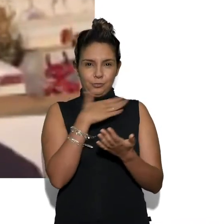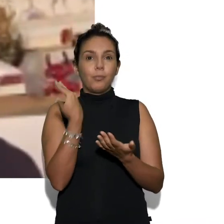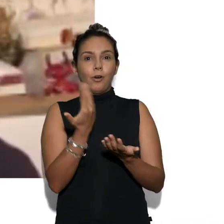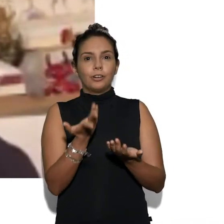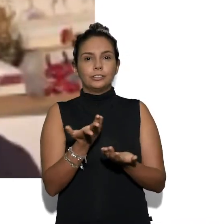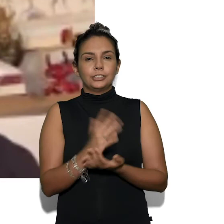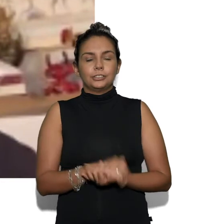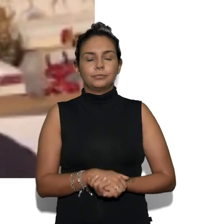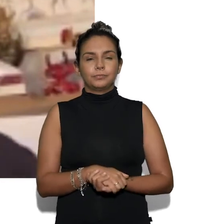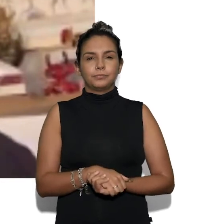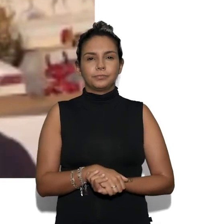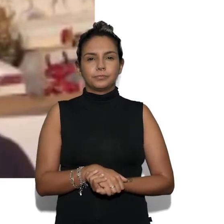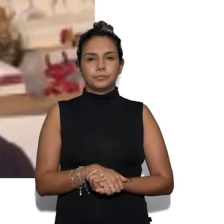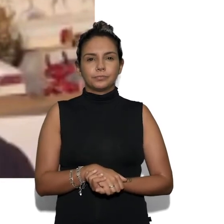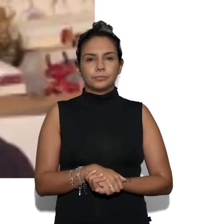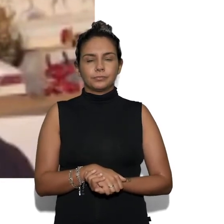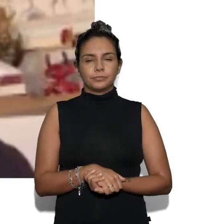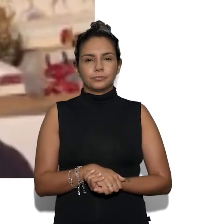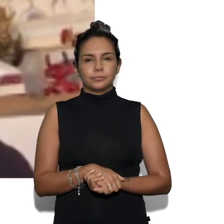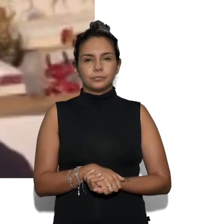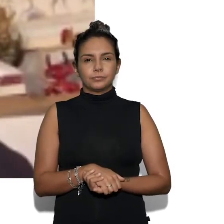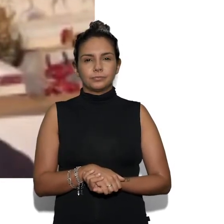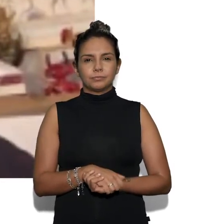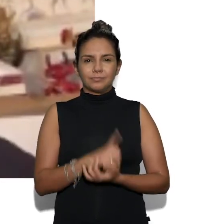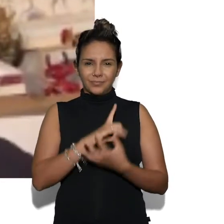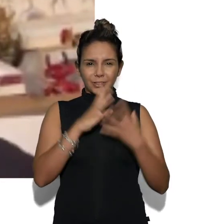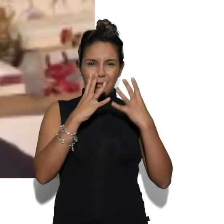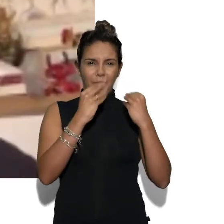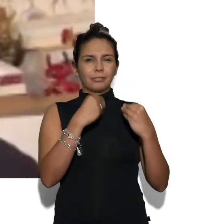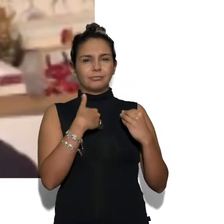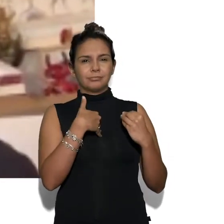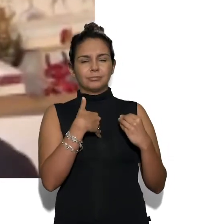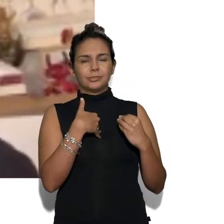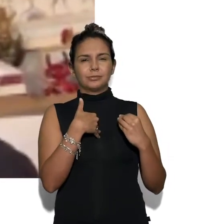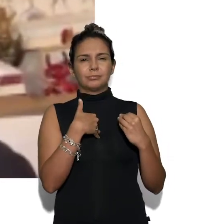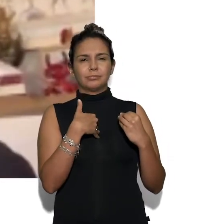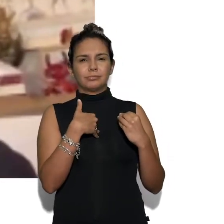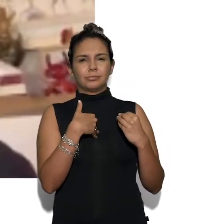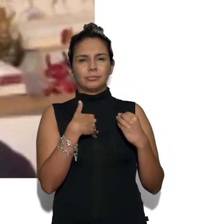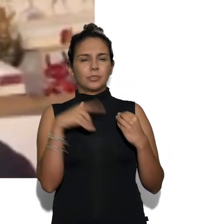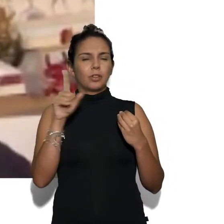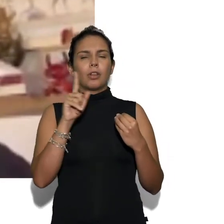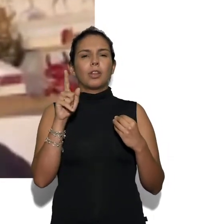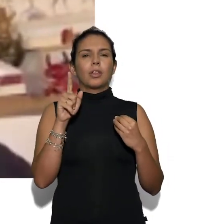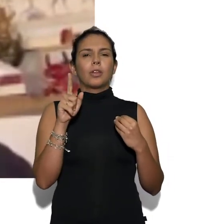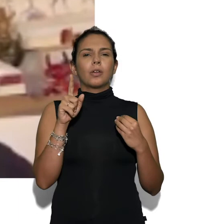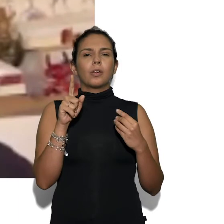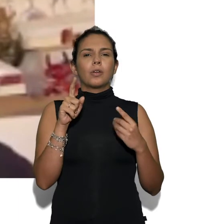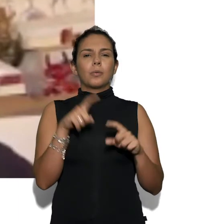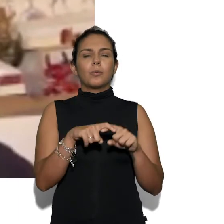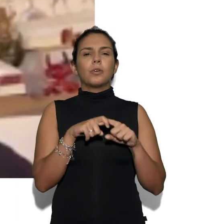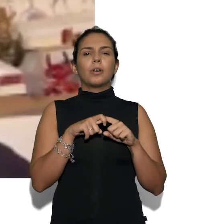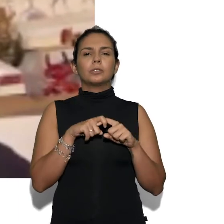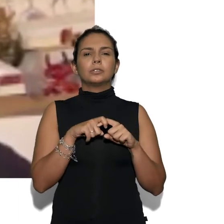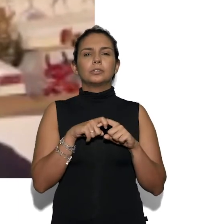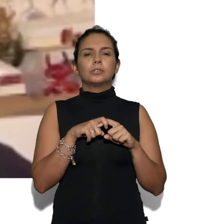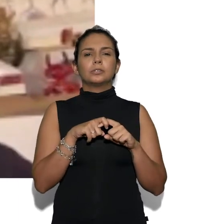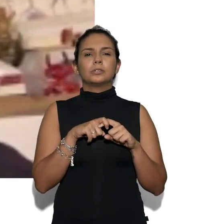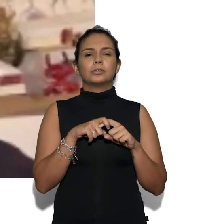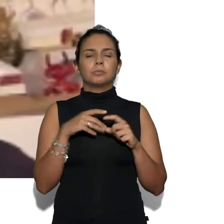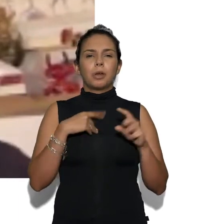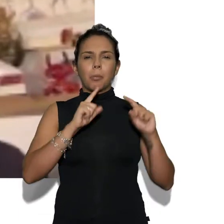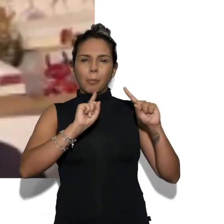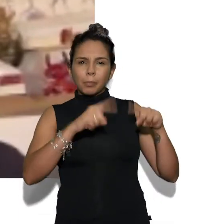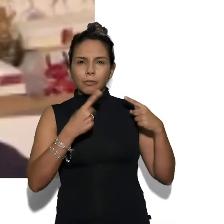acabar? E isso tem mexido muito comigo, não pelo facto de me